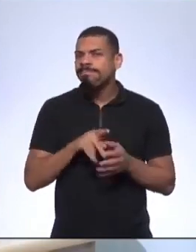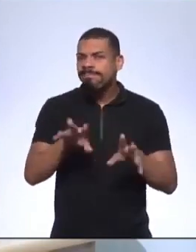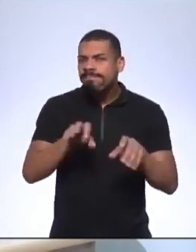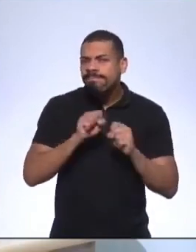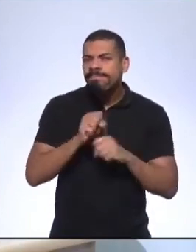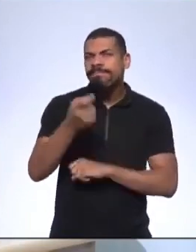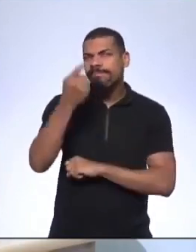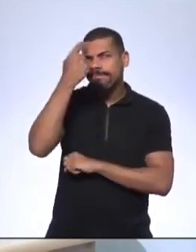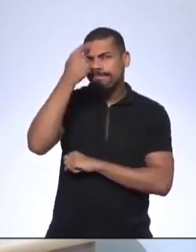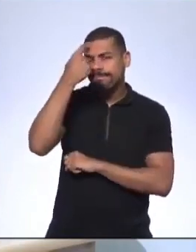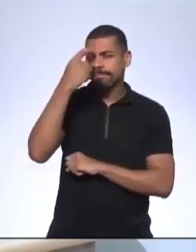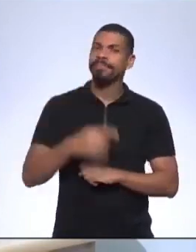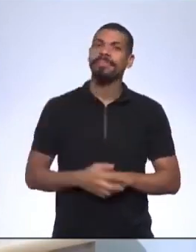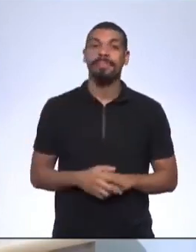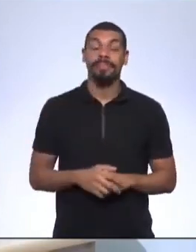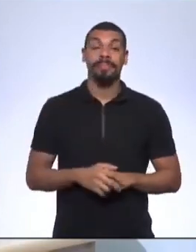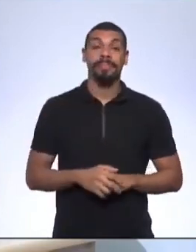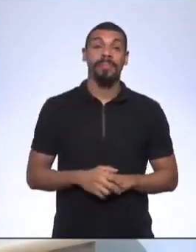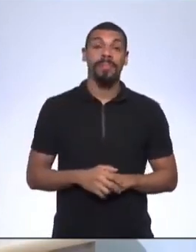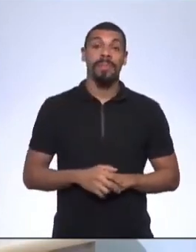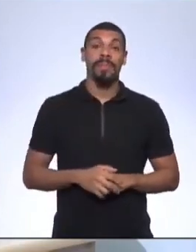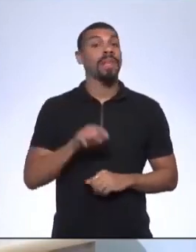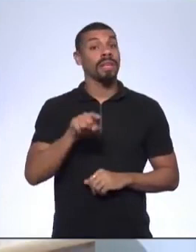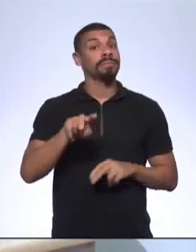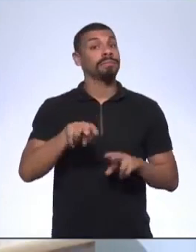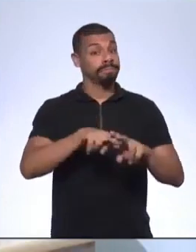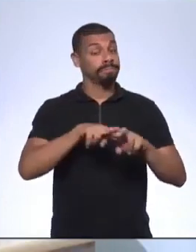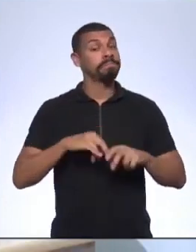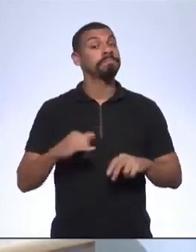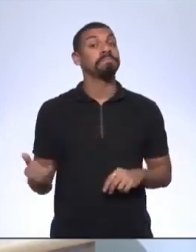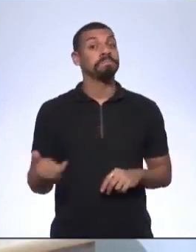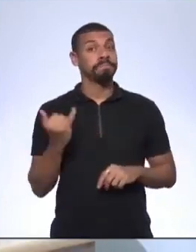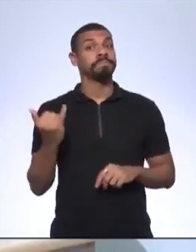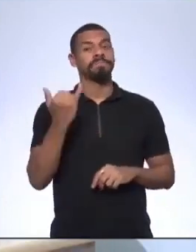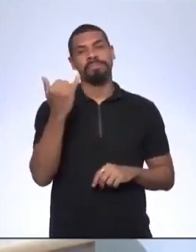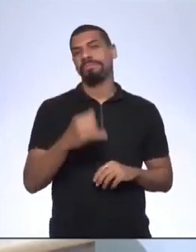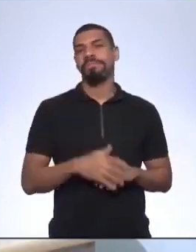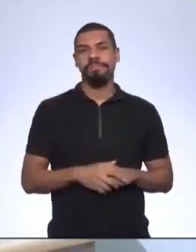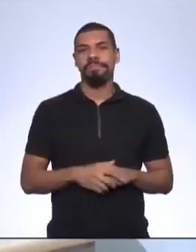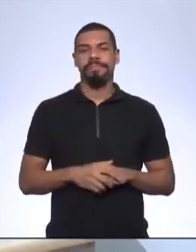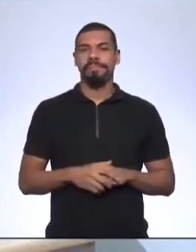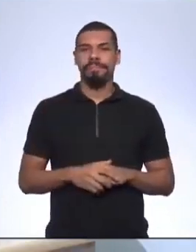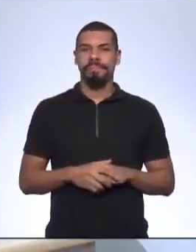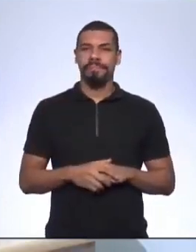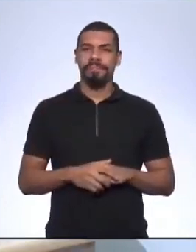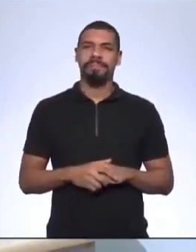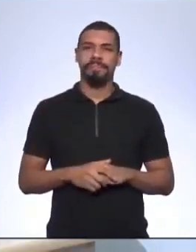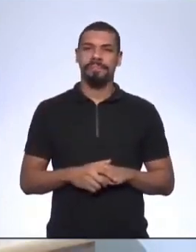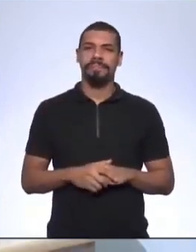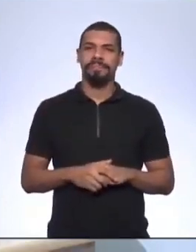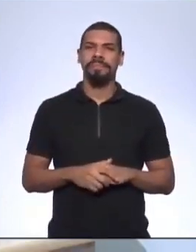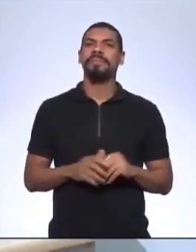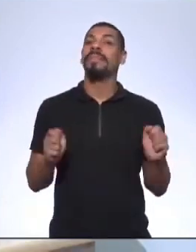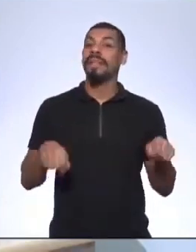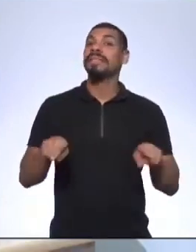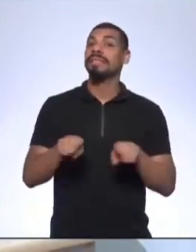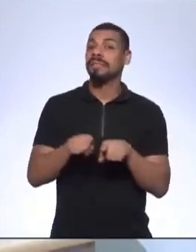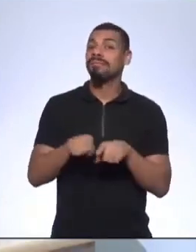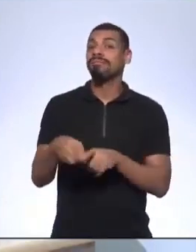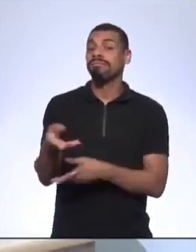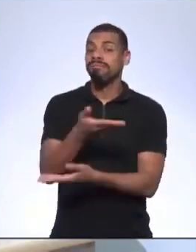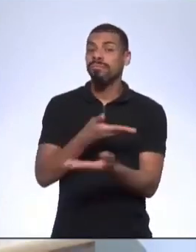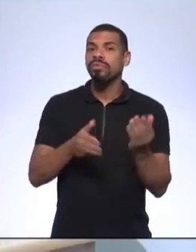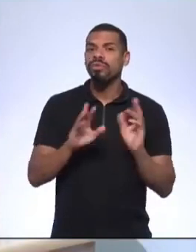você levar adiante e tudo mais? E isso mexe muito com as nossas relações humanas, com os